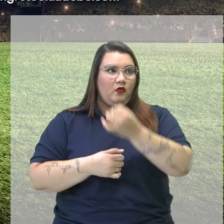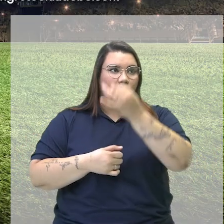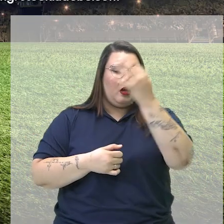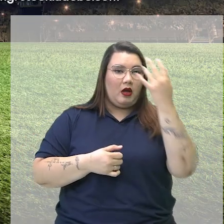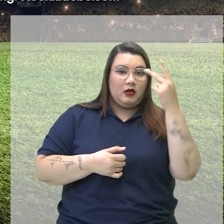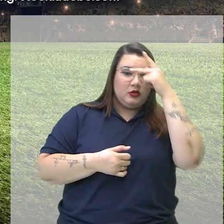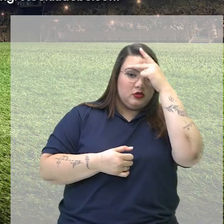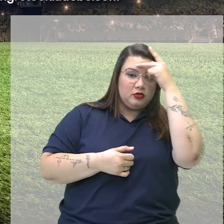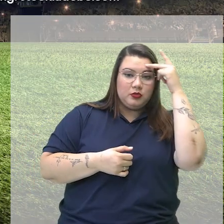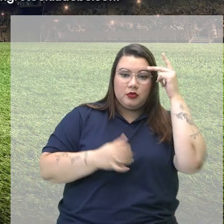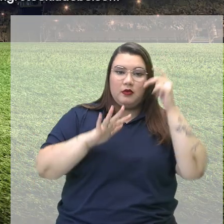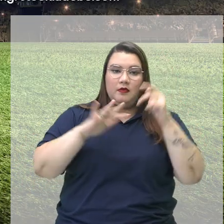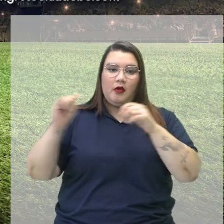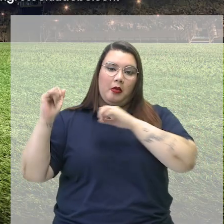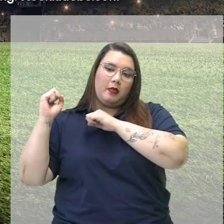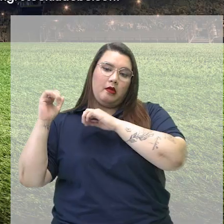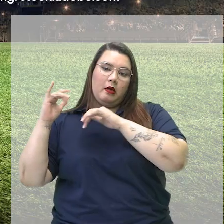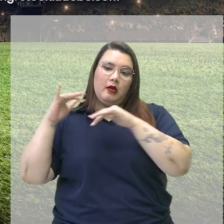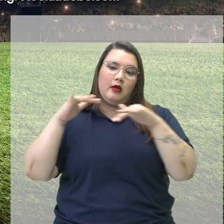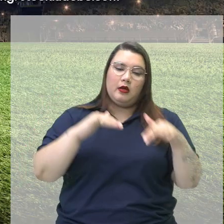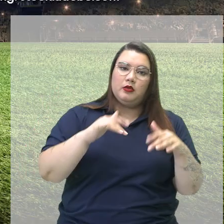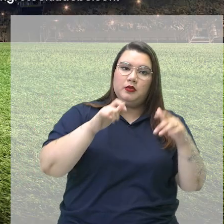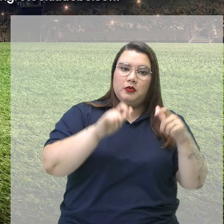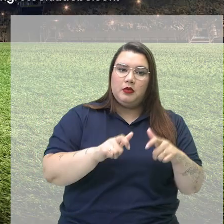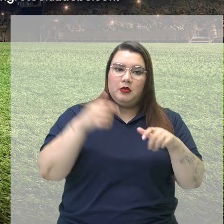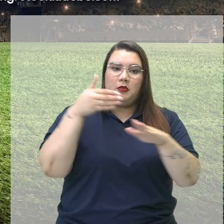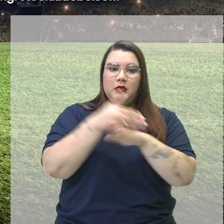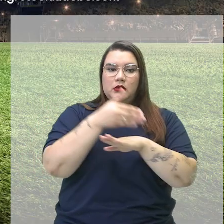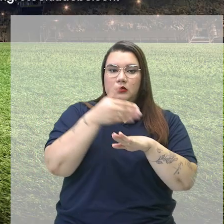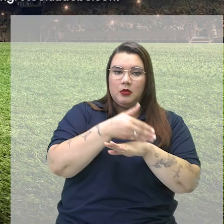vai para esse lugar para participar, para